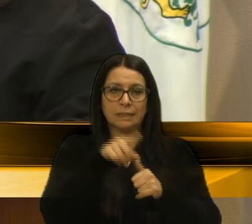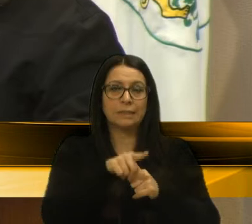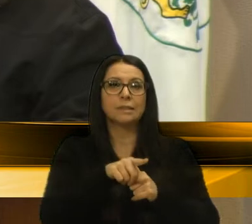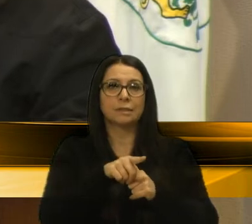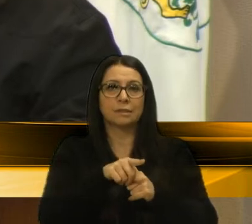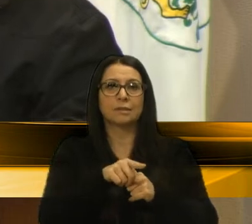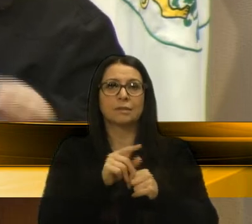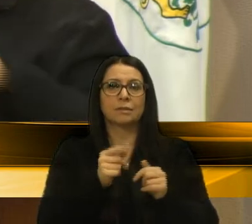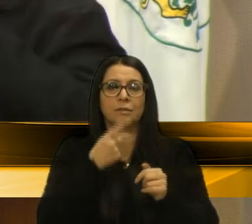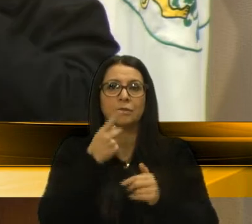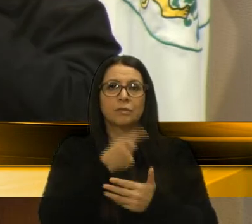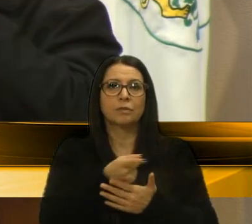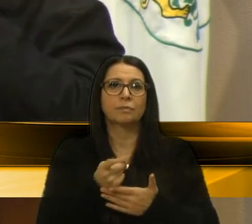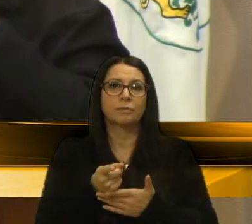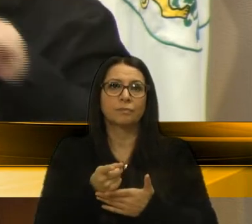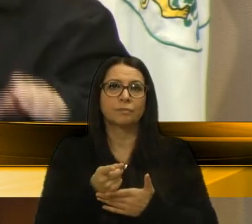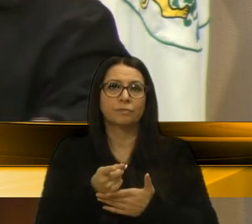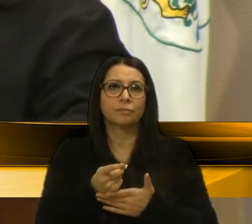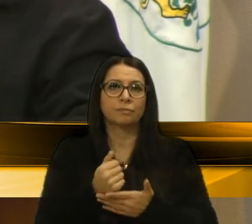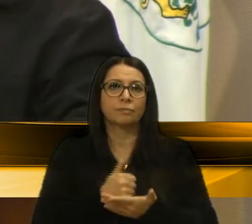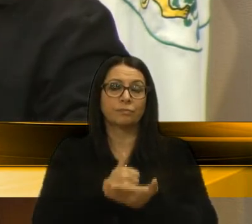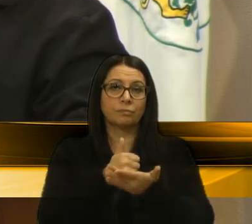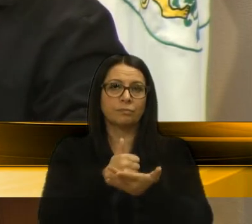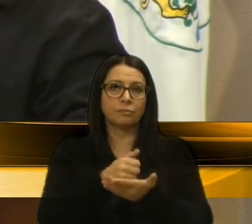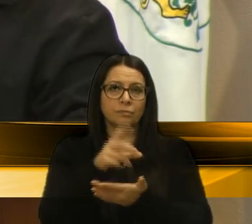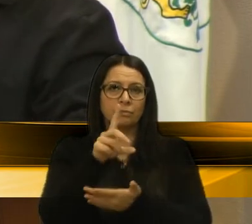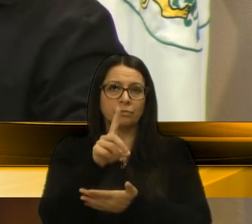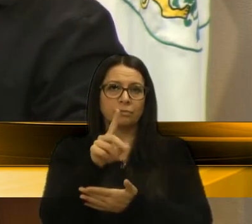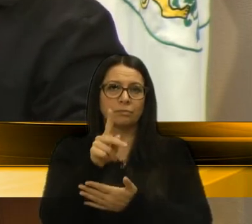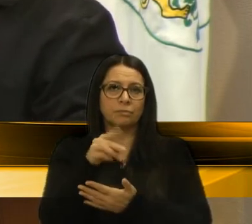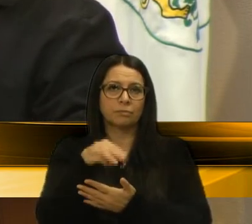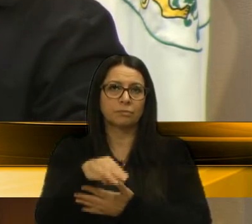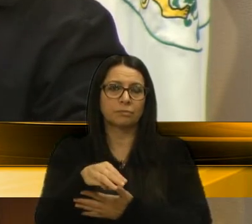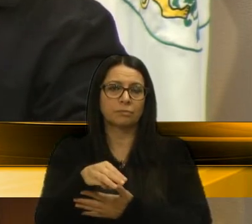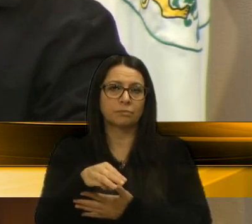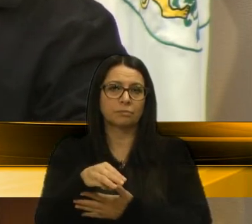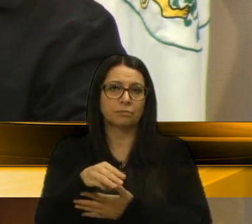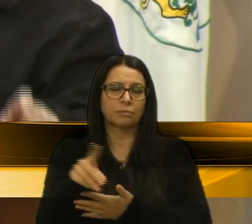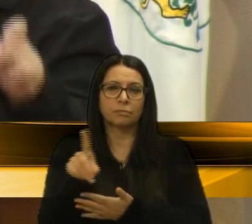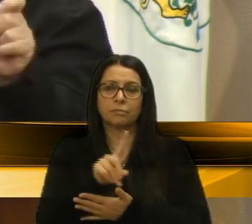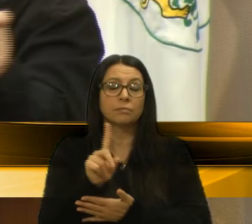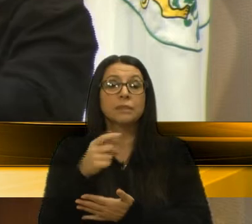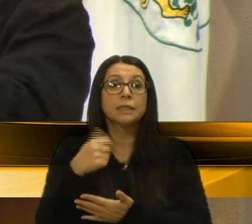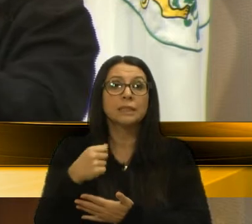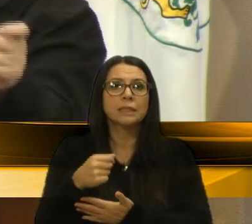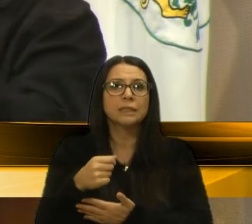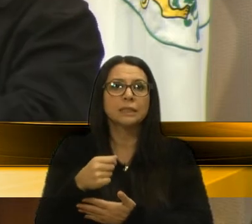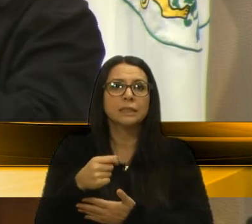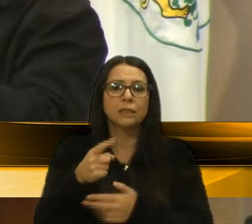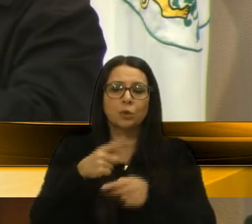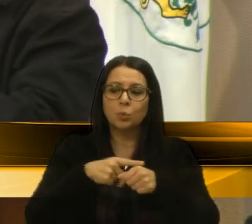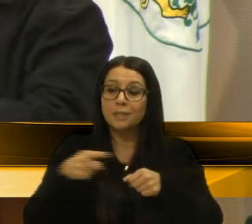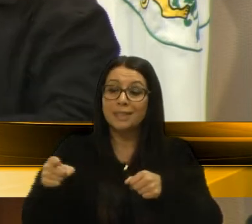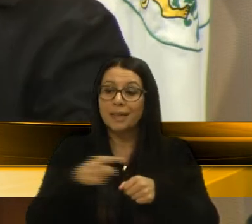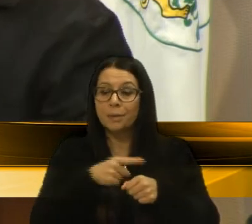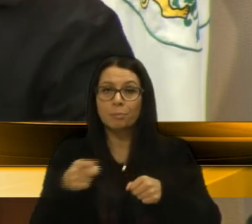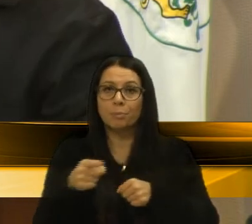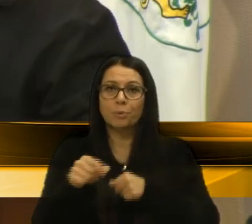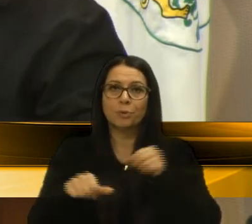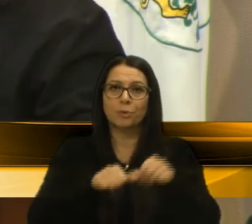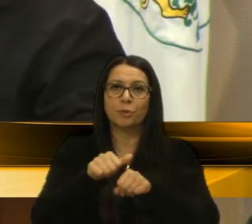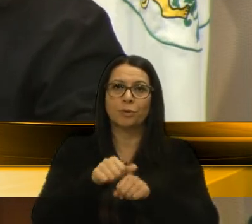a colocação da assessoria da DPM, da não necessidade desse período de transição